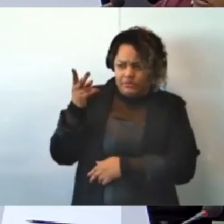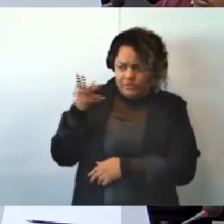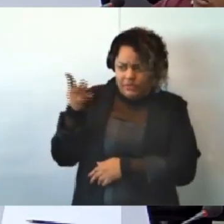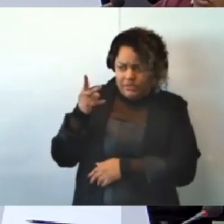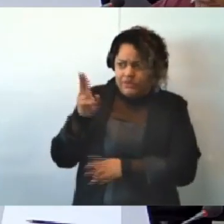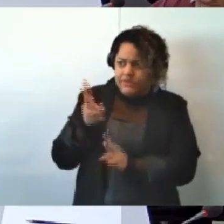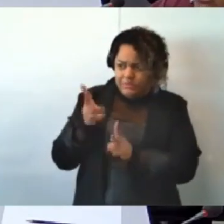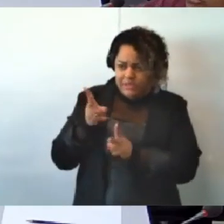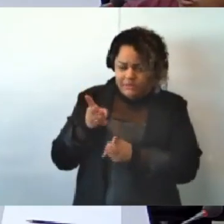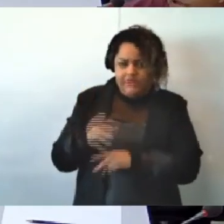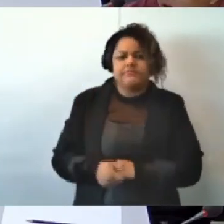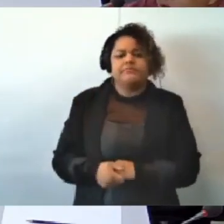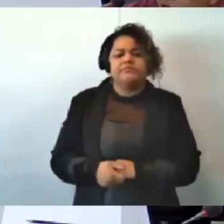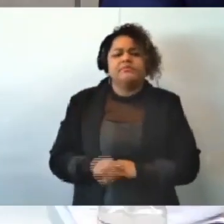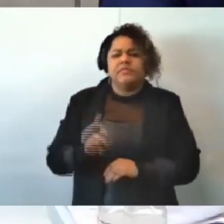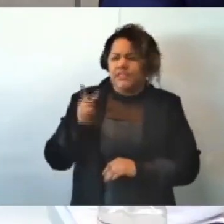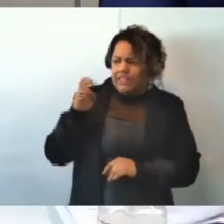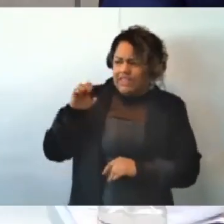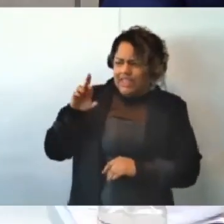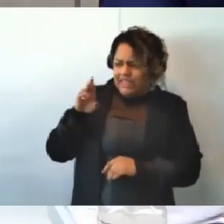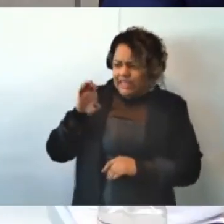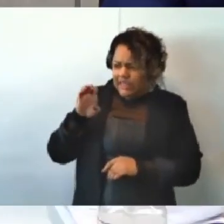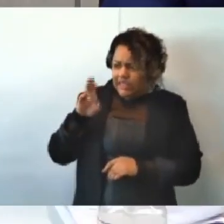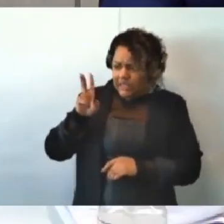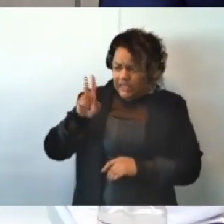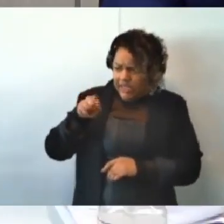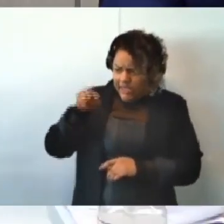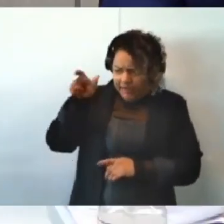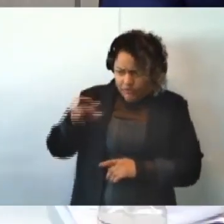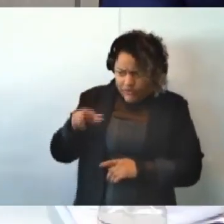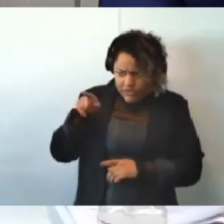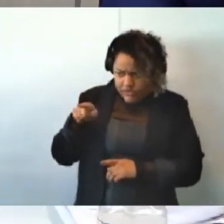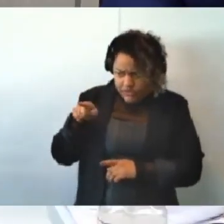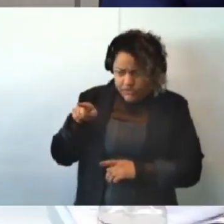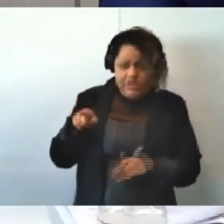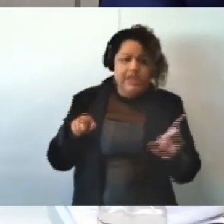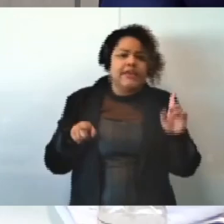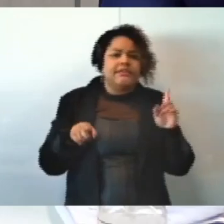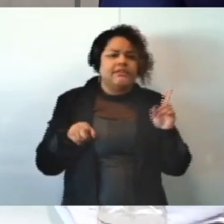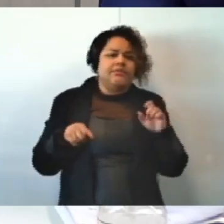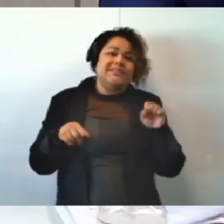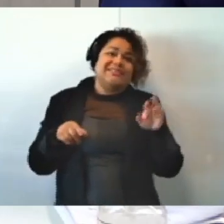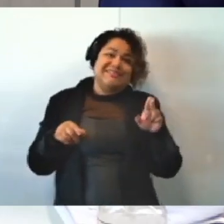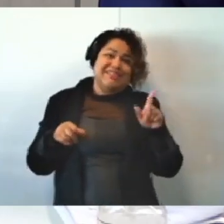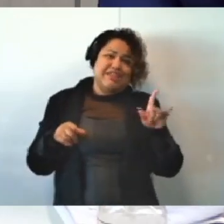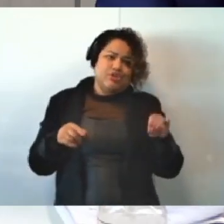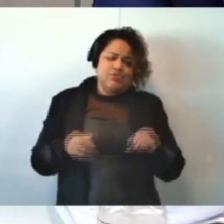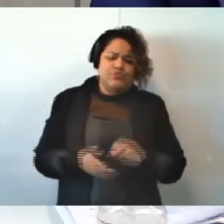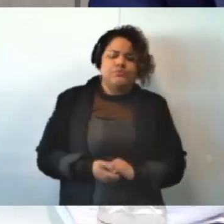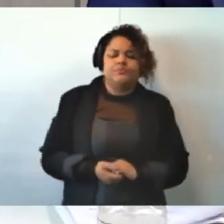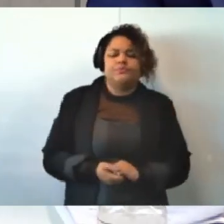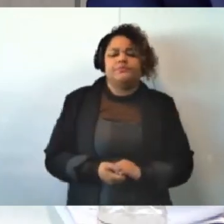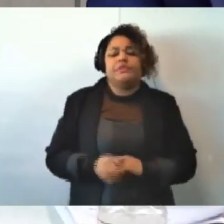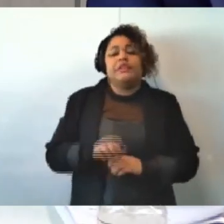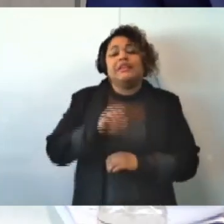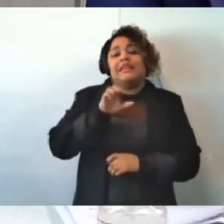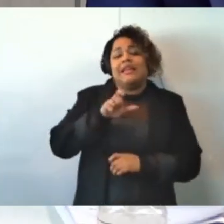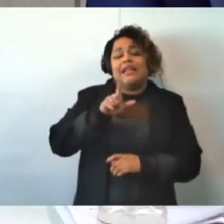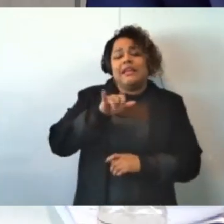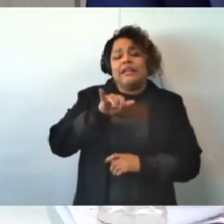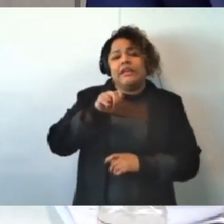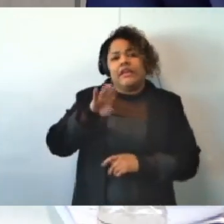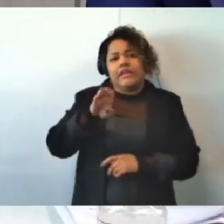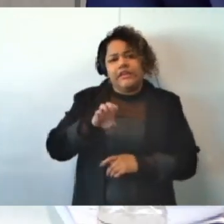Henrique, é você mesmo? Não, né? Ah, é o Sérgio. Tá. Eliane Denise Pereiras Oliveira, secretária municipal